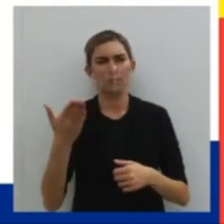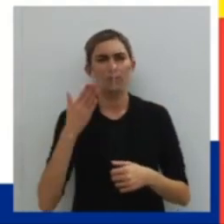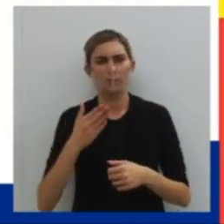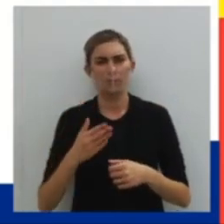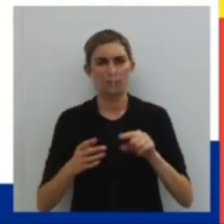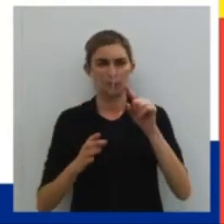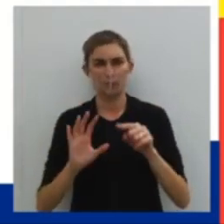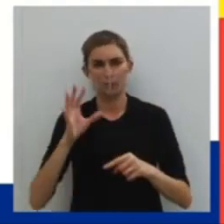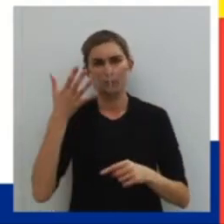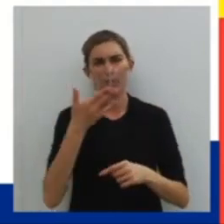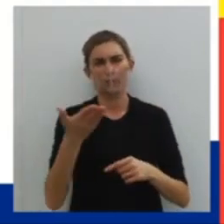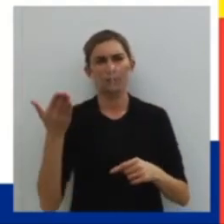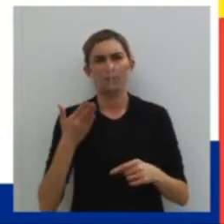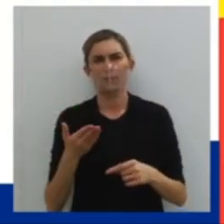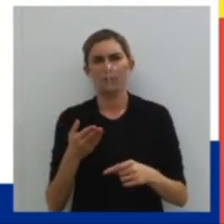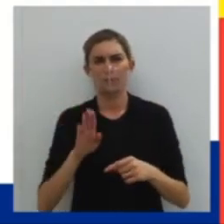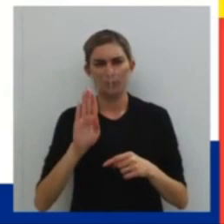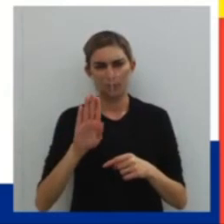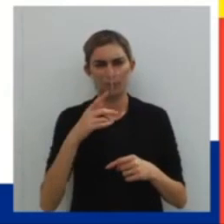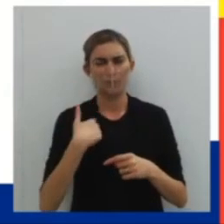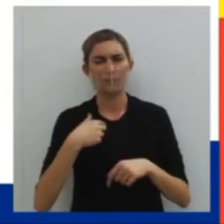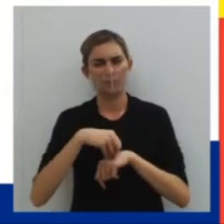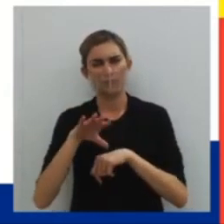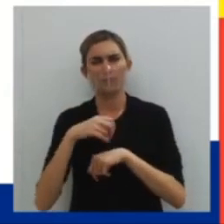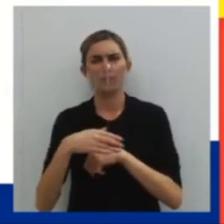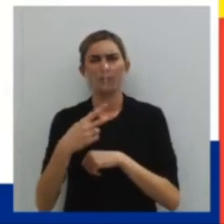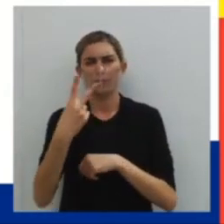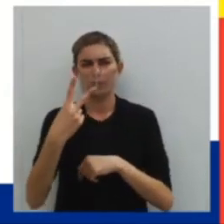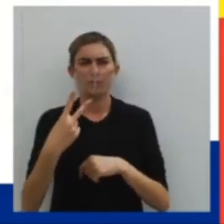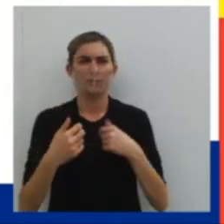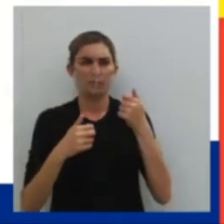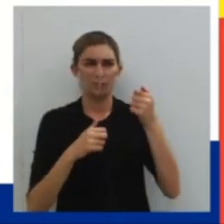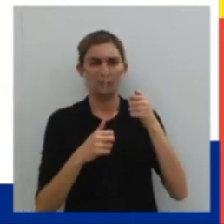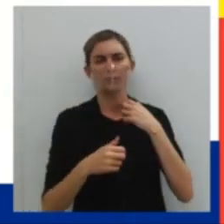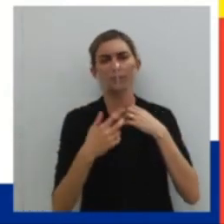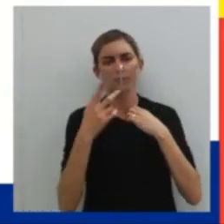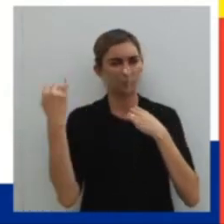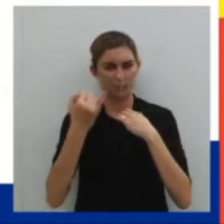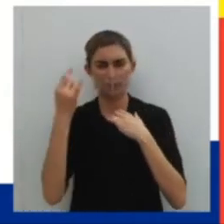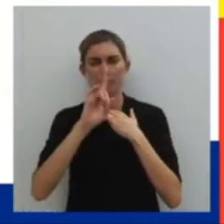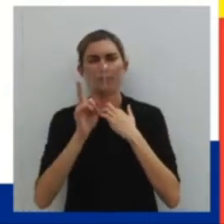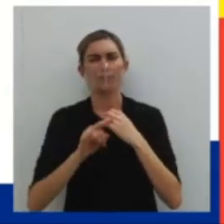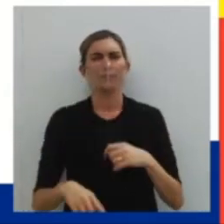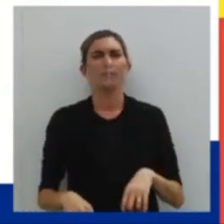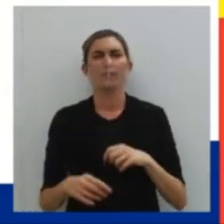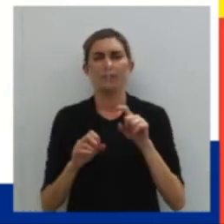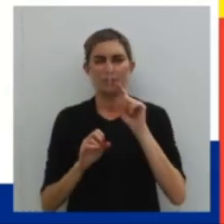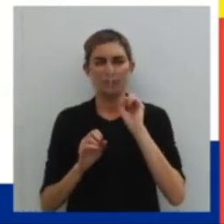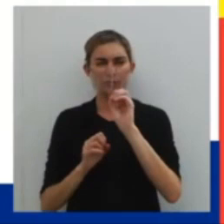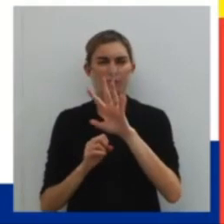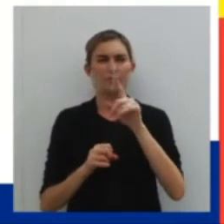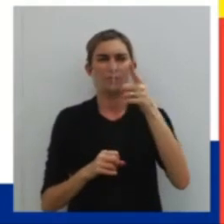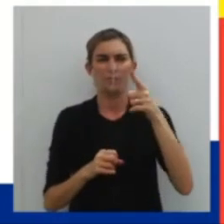aqui aconteça, ó, um elemento aqui de B está recebendo dois elementos de A, mas não importa, o que importa é a saída,